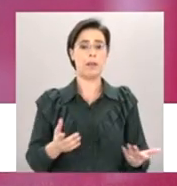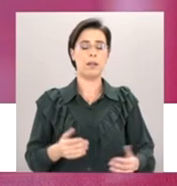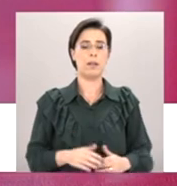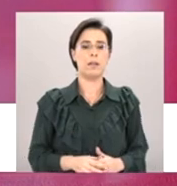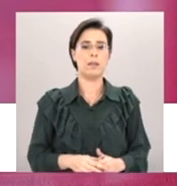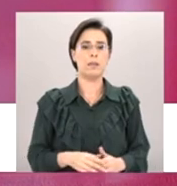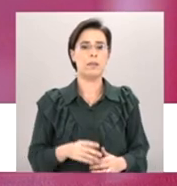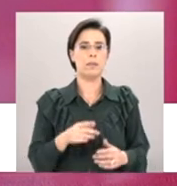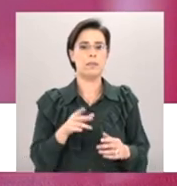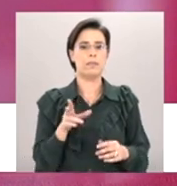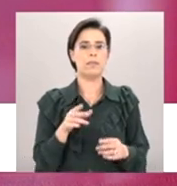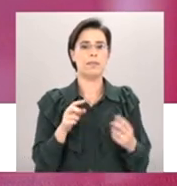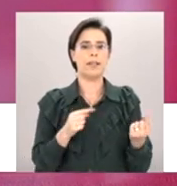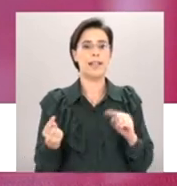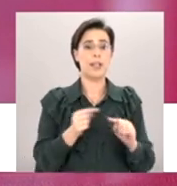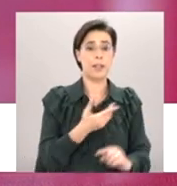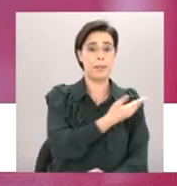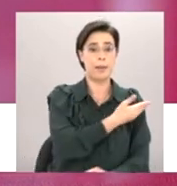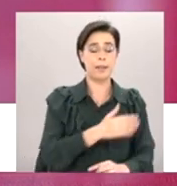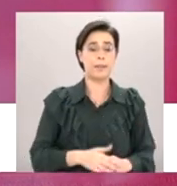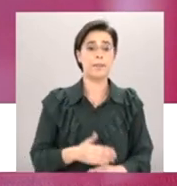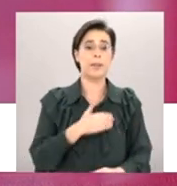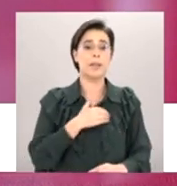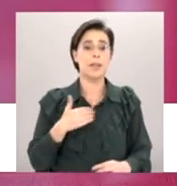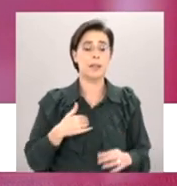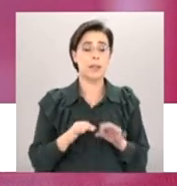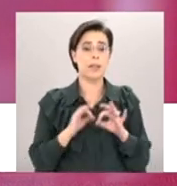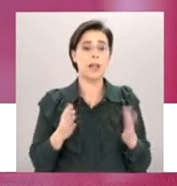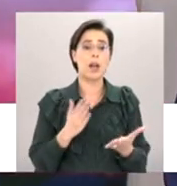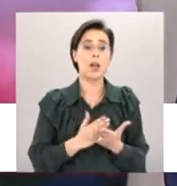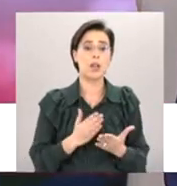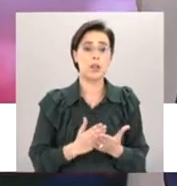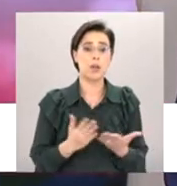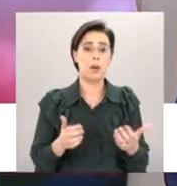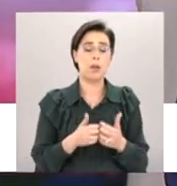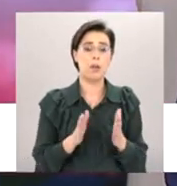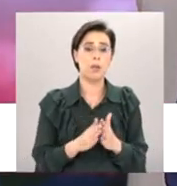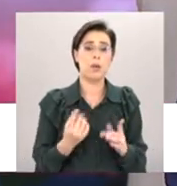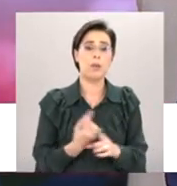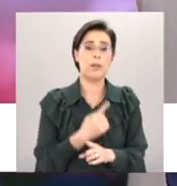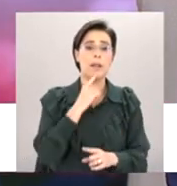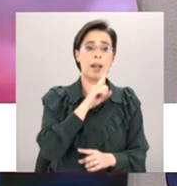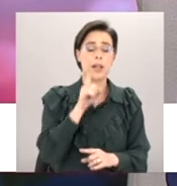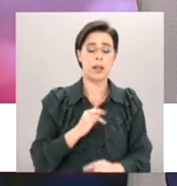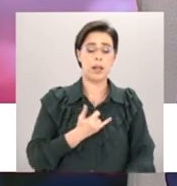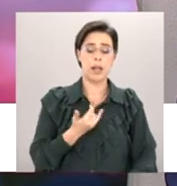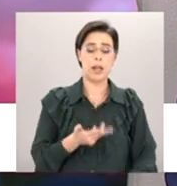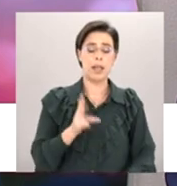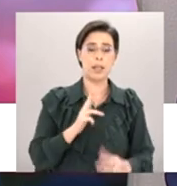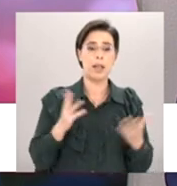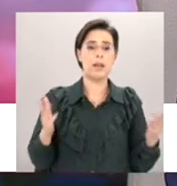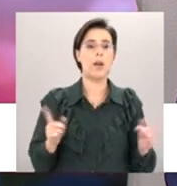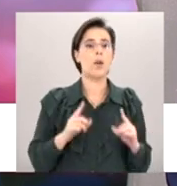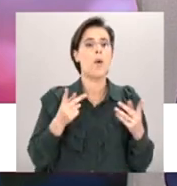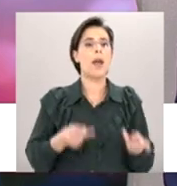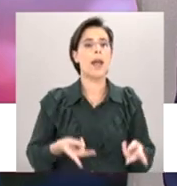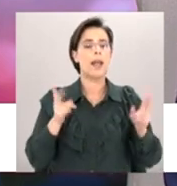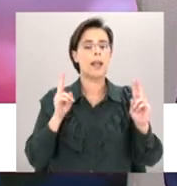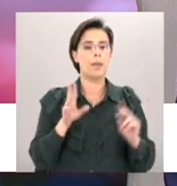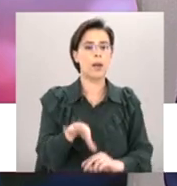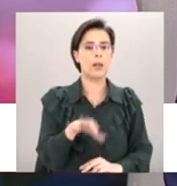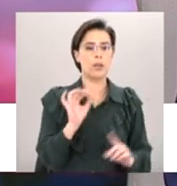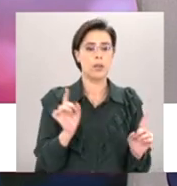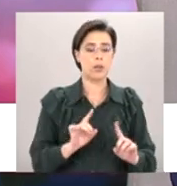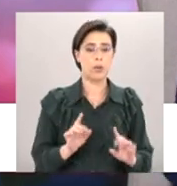o seu par neste debate na saúde como na escola e um pouco como tudo o resto eu gostei da iniciativa Liberal não é a liberdade de